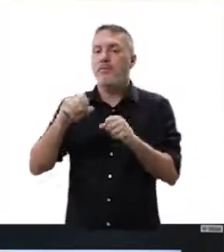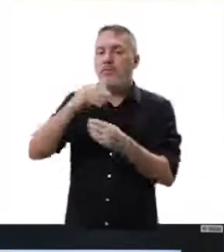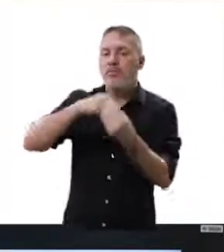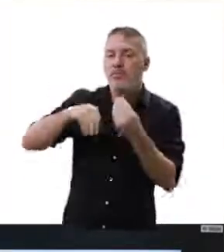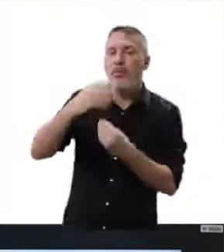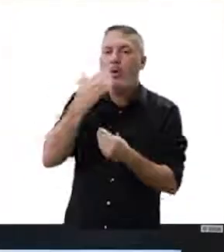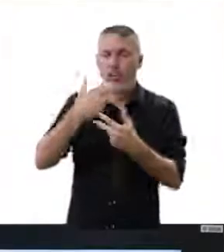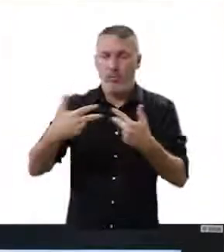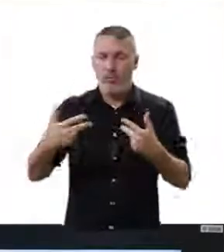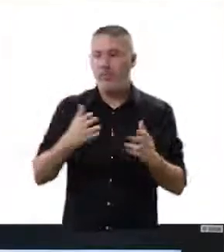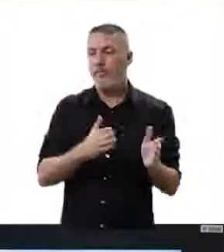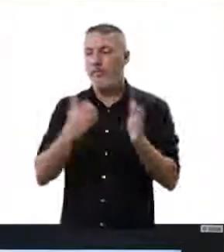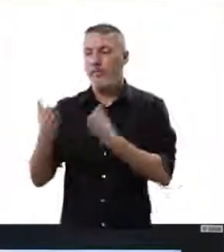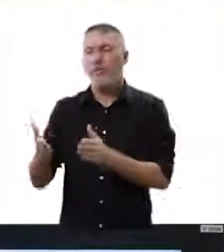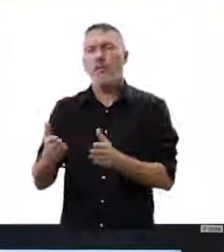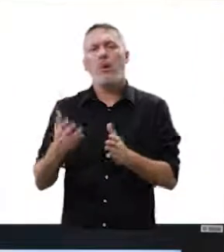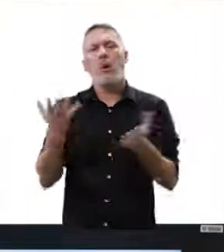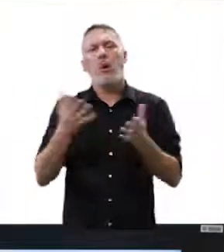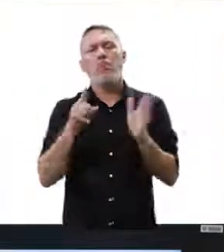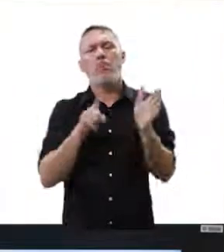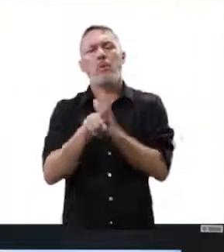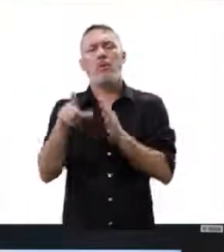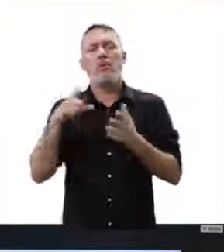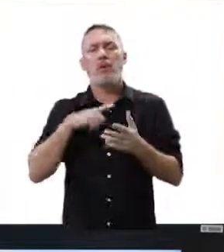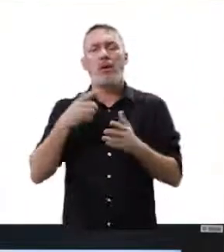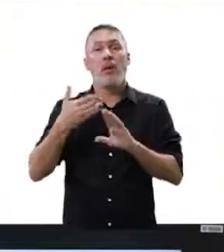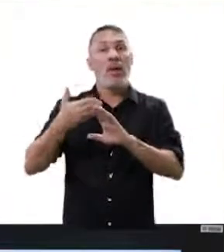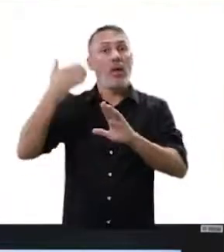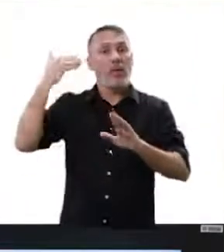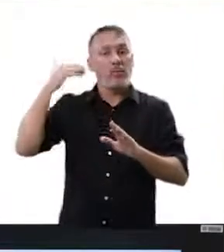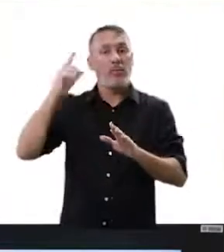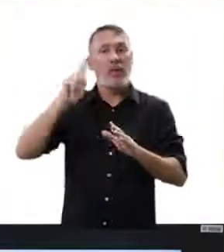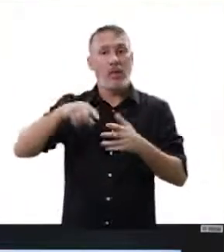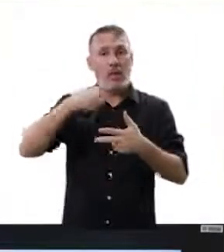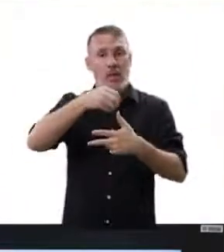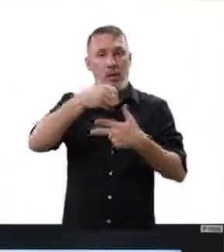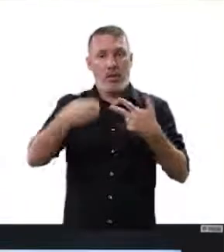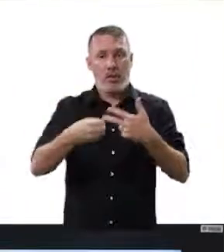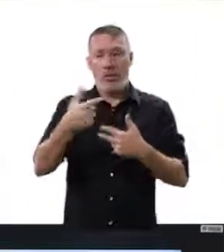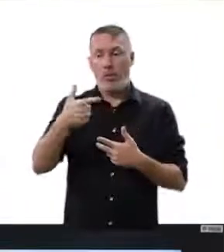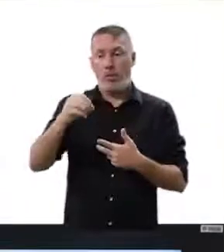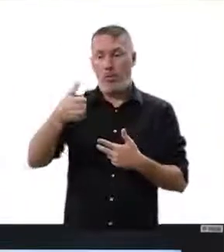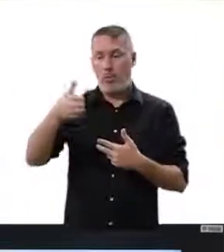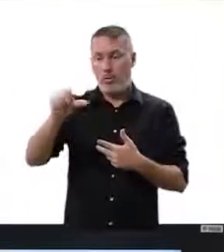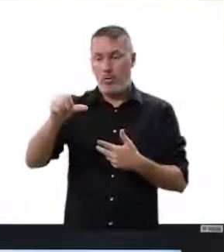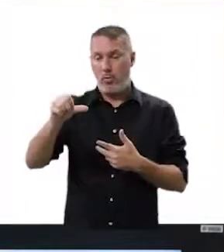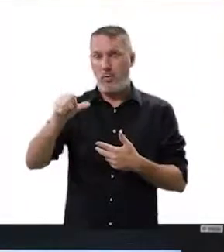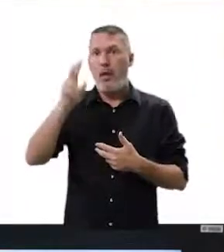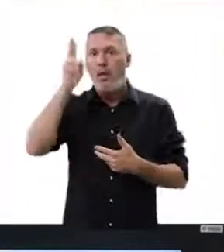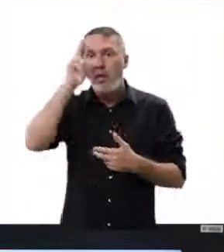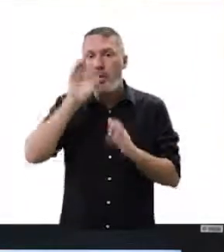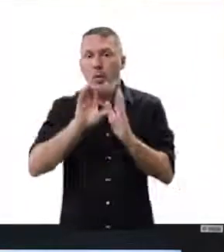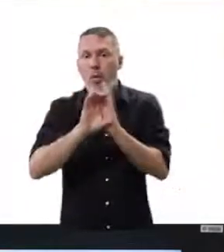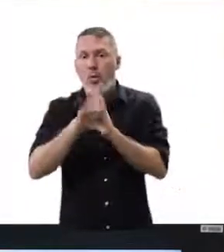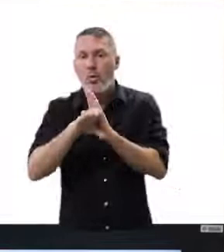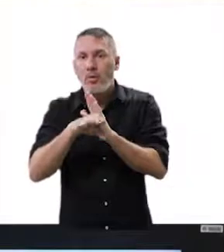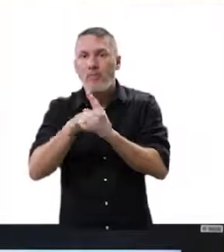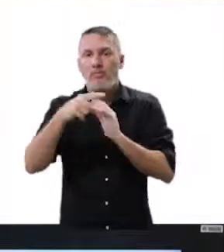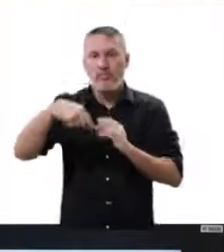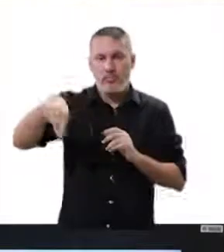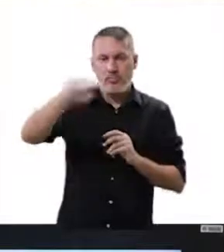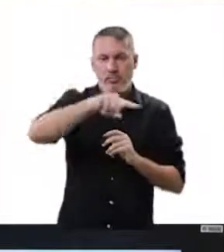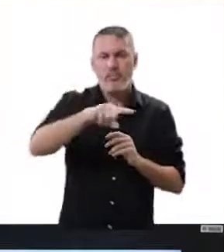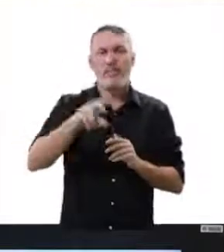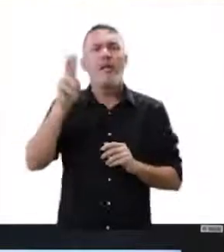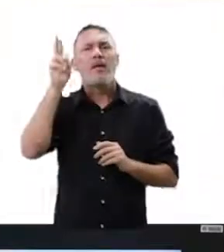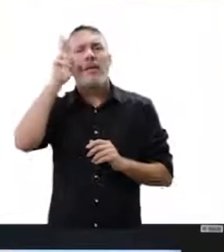proteica. Agora vamos lá, uma questão do Enem de 2019, para a gente relembrar aqui alguns conceitos. Como eu